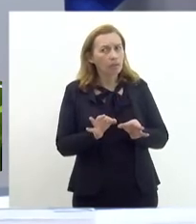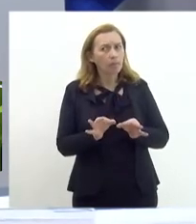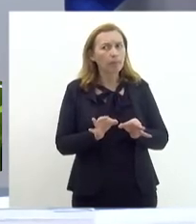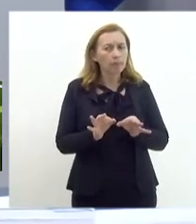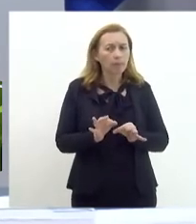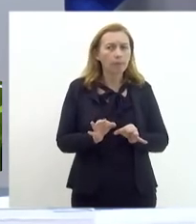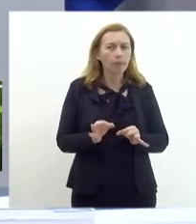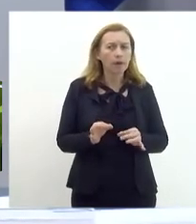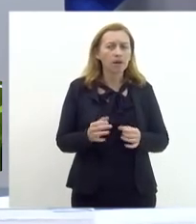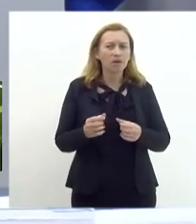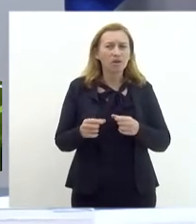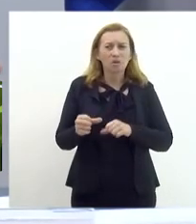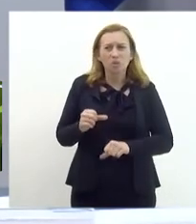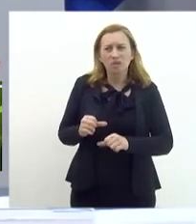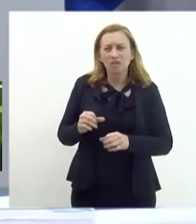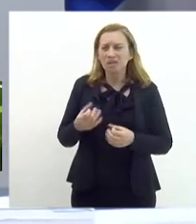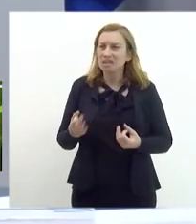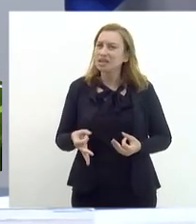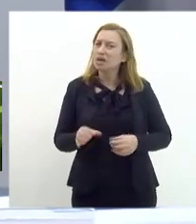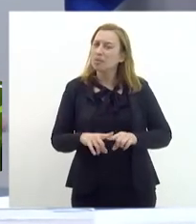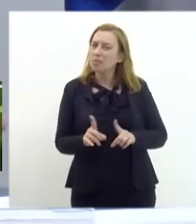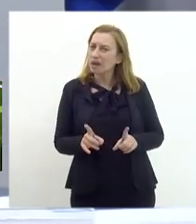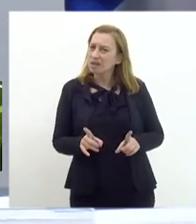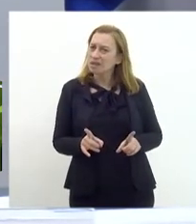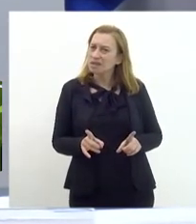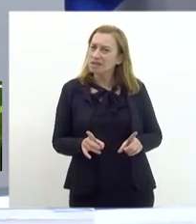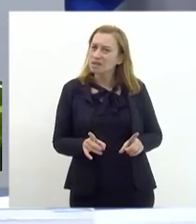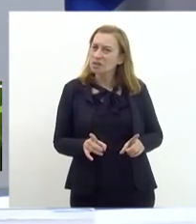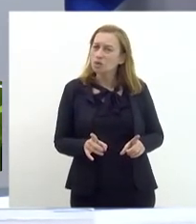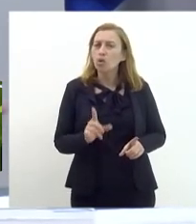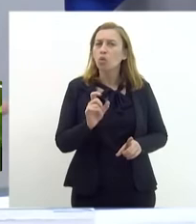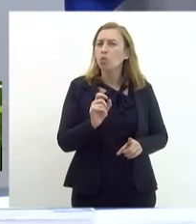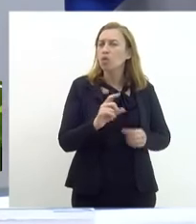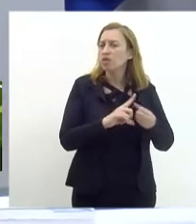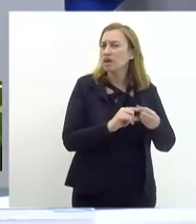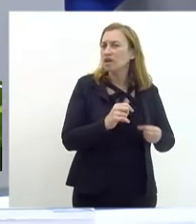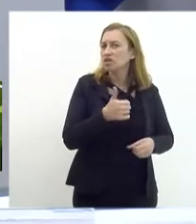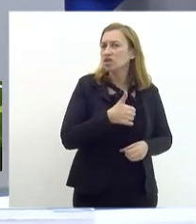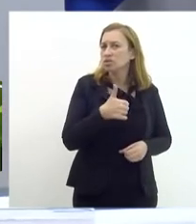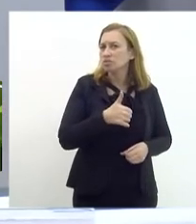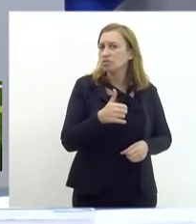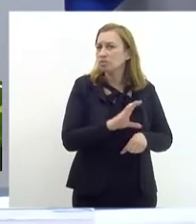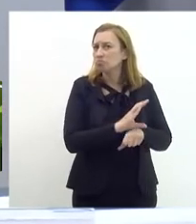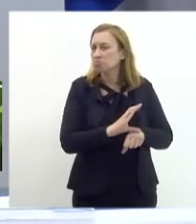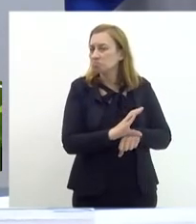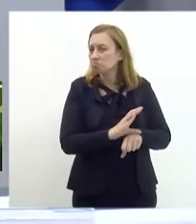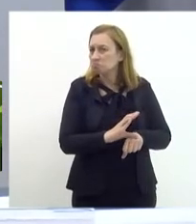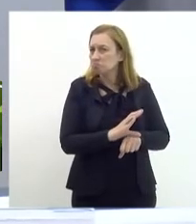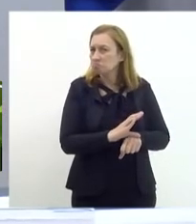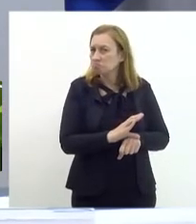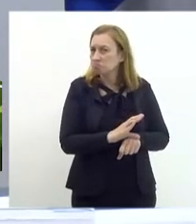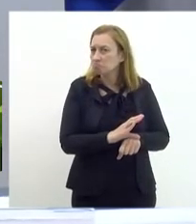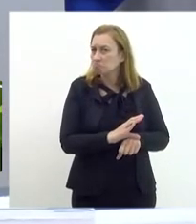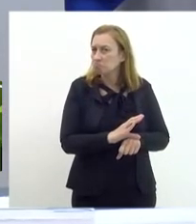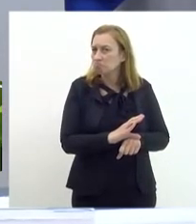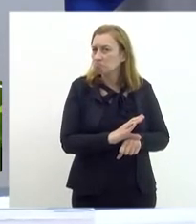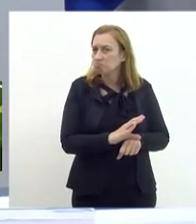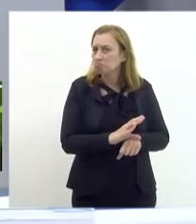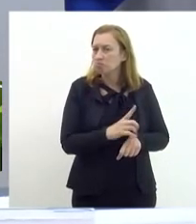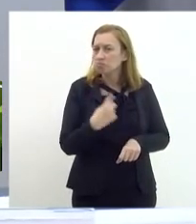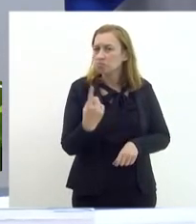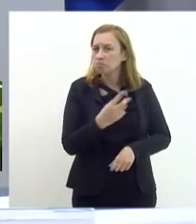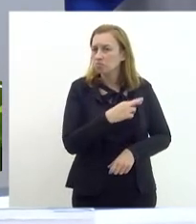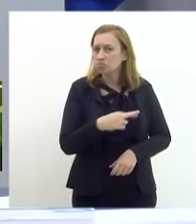contraditório, etc. Mas, basilarmente, né, o que, que diz o artigo 1º da Constituição? Nós somos a